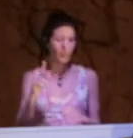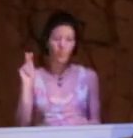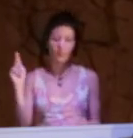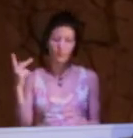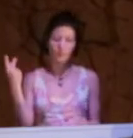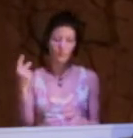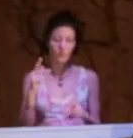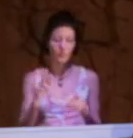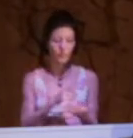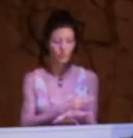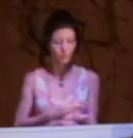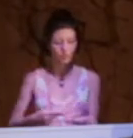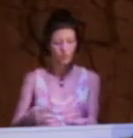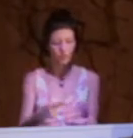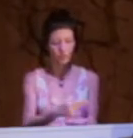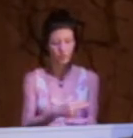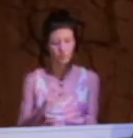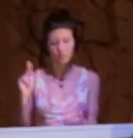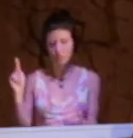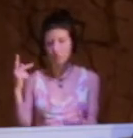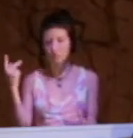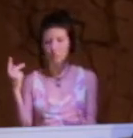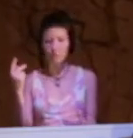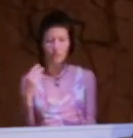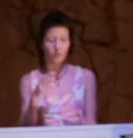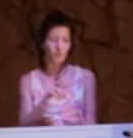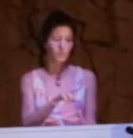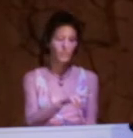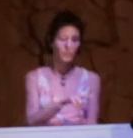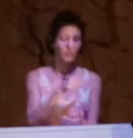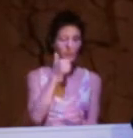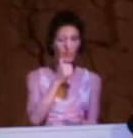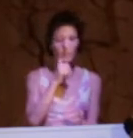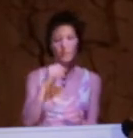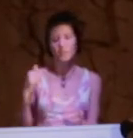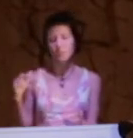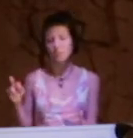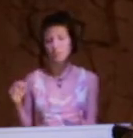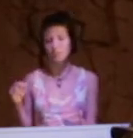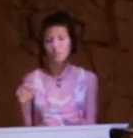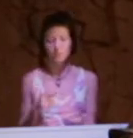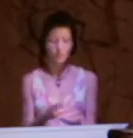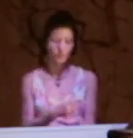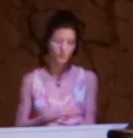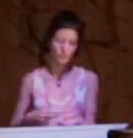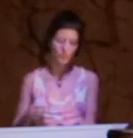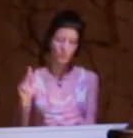o quintal, que era imenso, ali, cheio de árvores frutíferas, abacate,